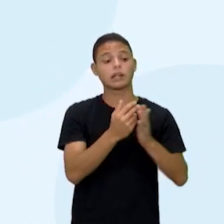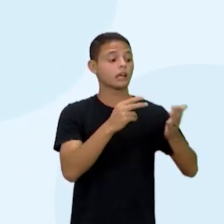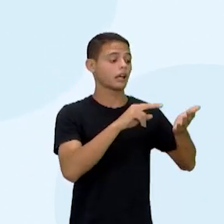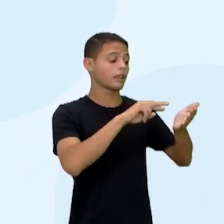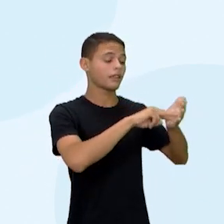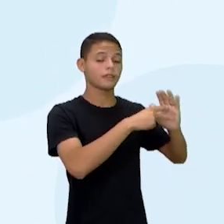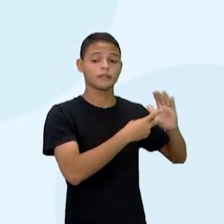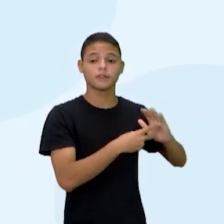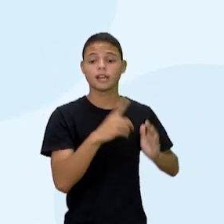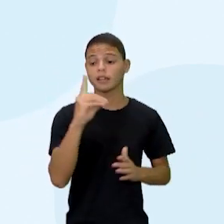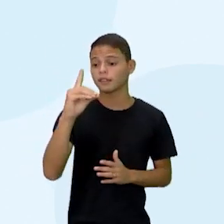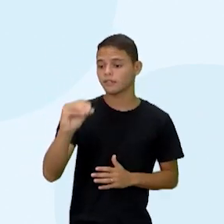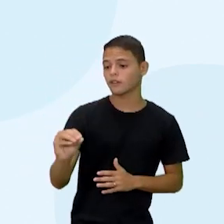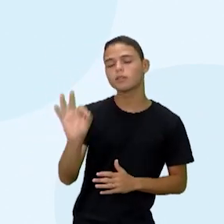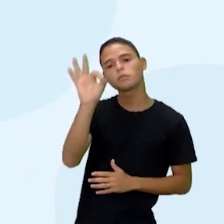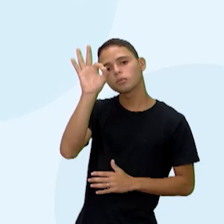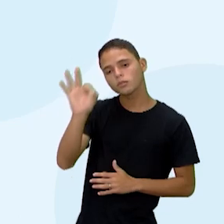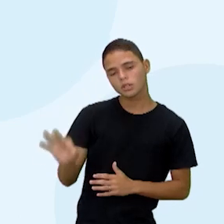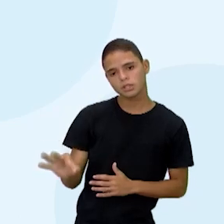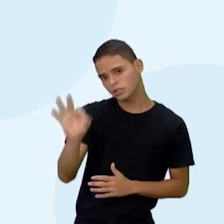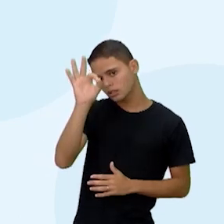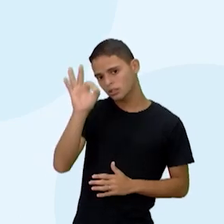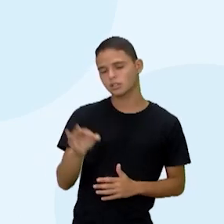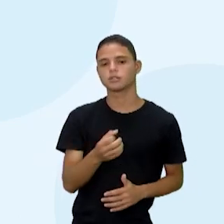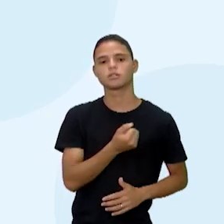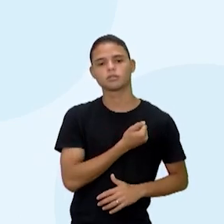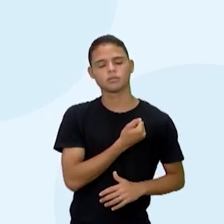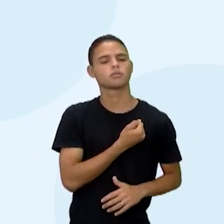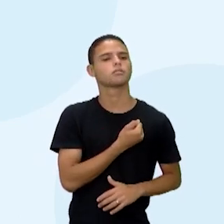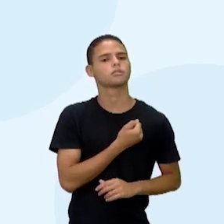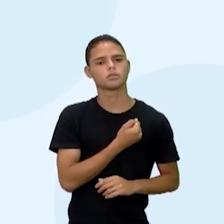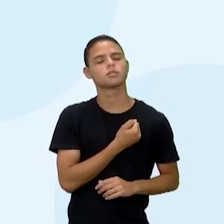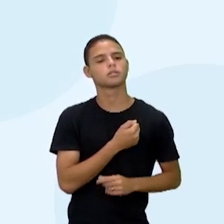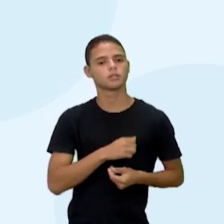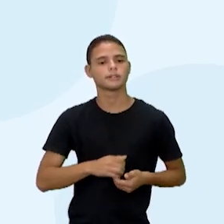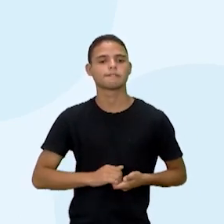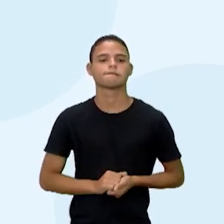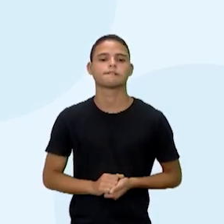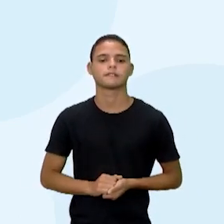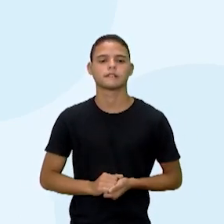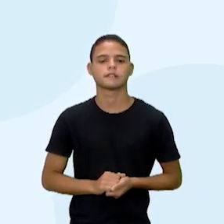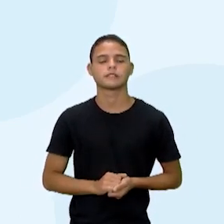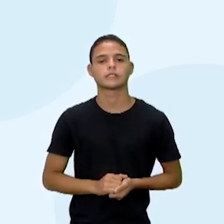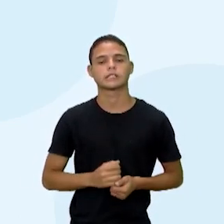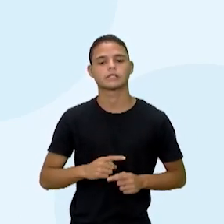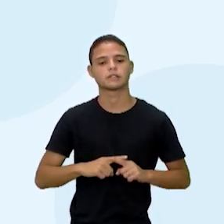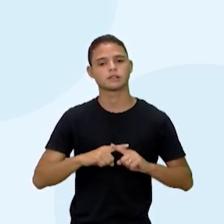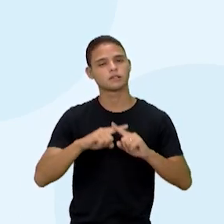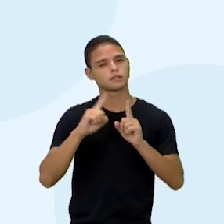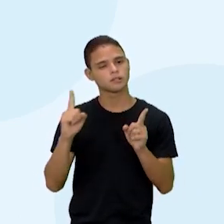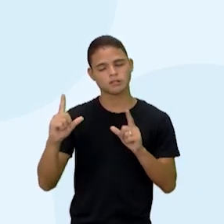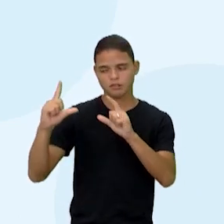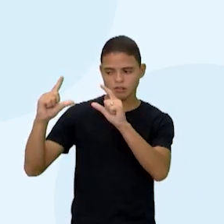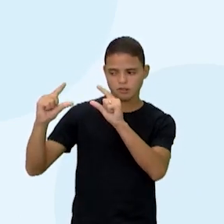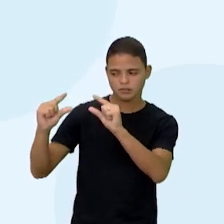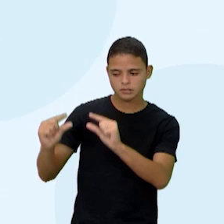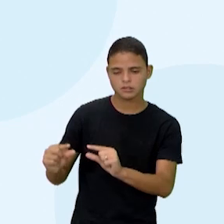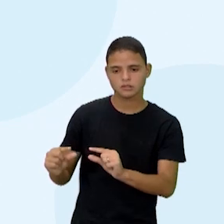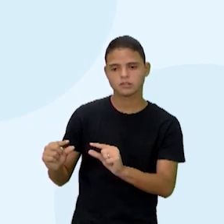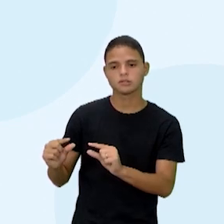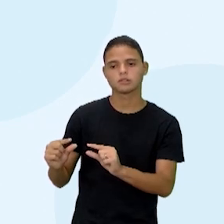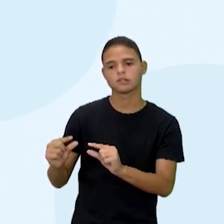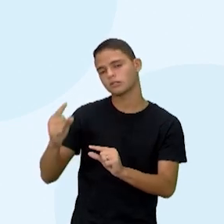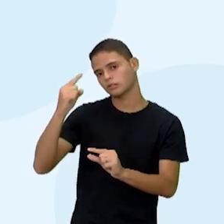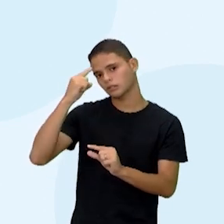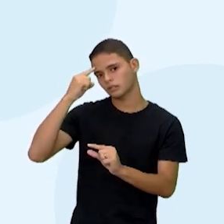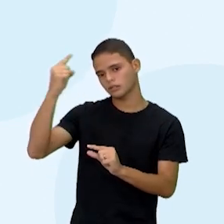do número total do Brasil, né? Então, é representativo, é significativo, mas é pequeno se a gente for